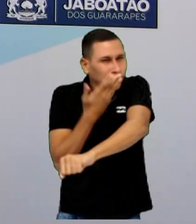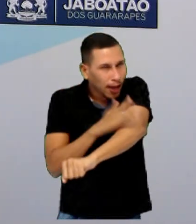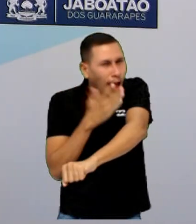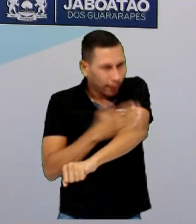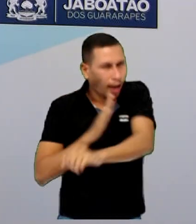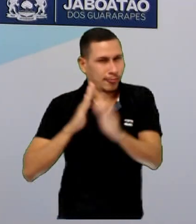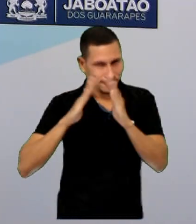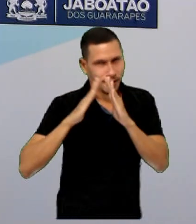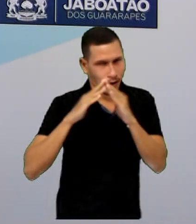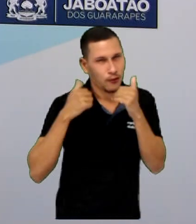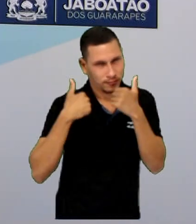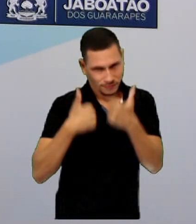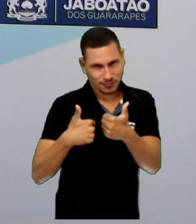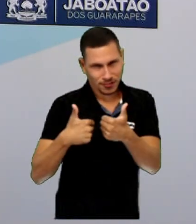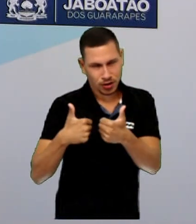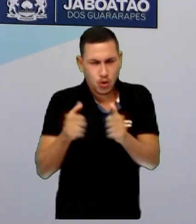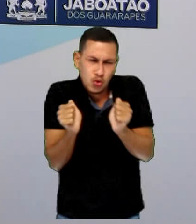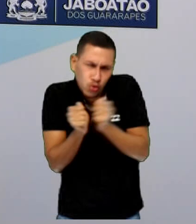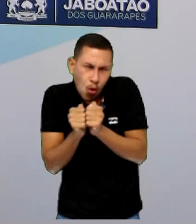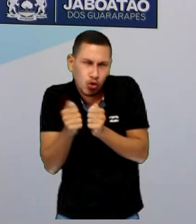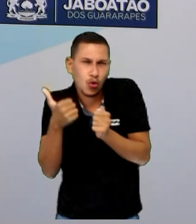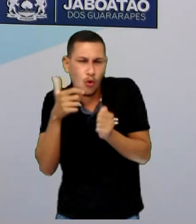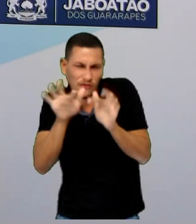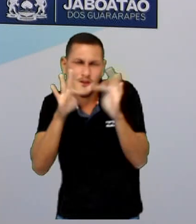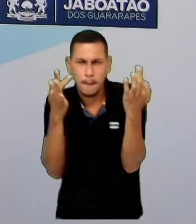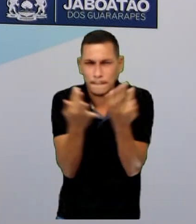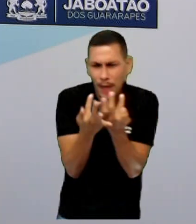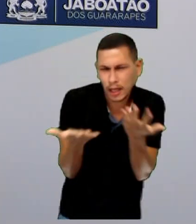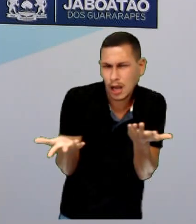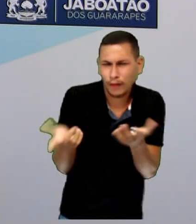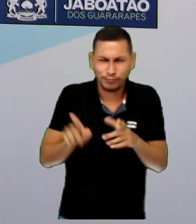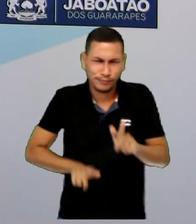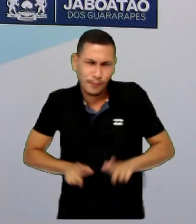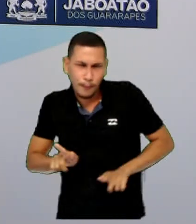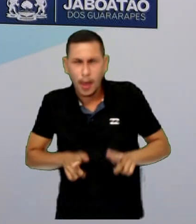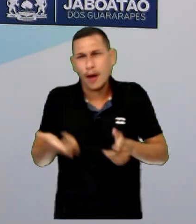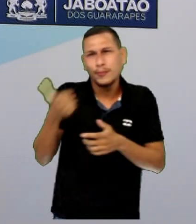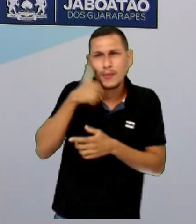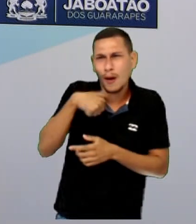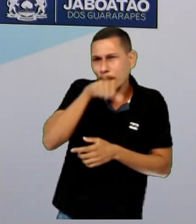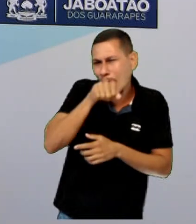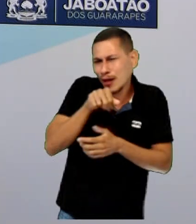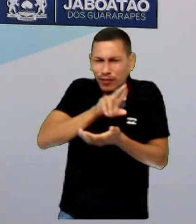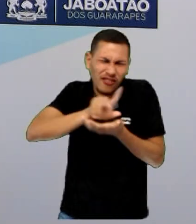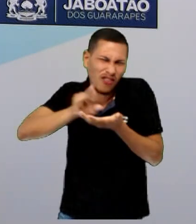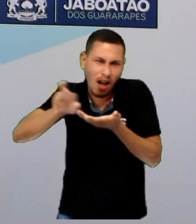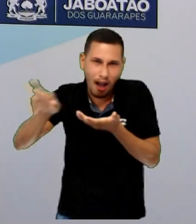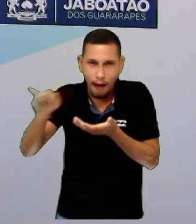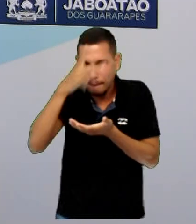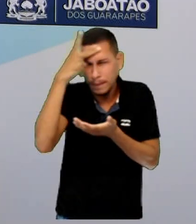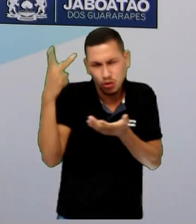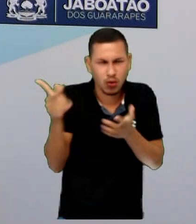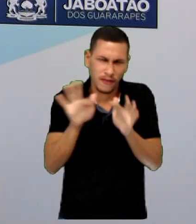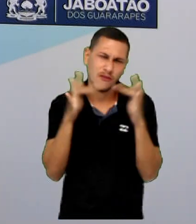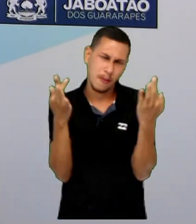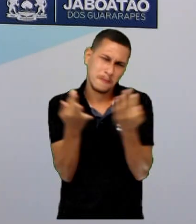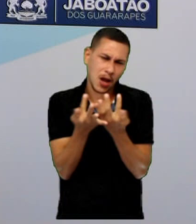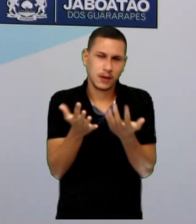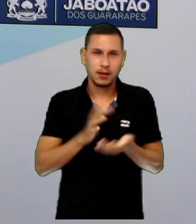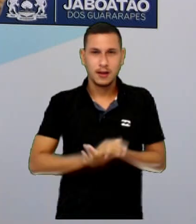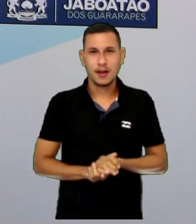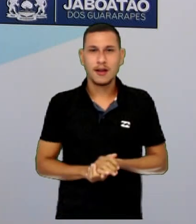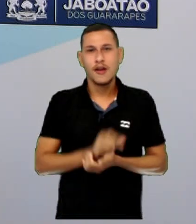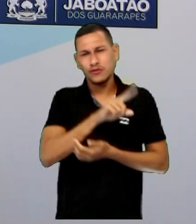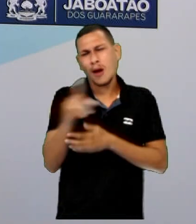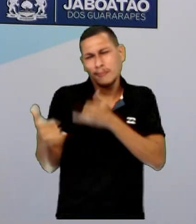em casa, com seu pai, com sua mãe, com seu primo, com seu irmão, com seus colegas, com seus tios, com seus avós. E